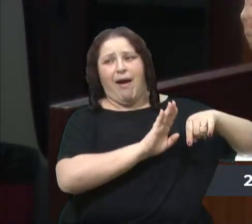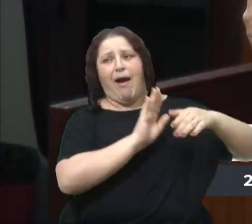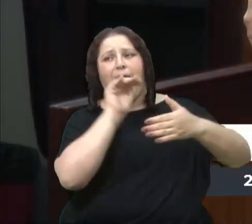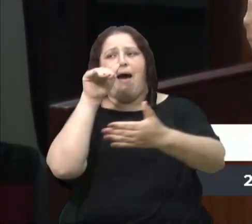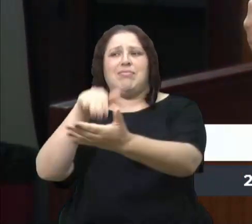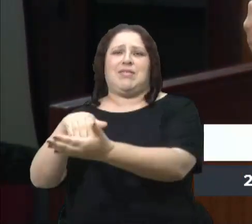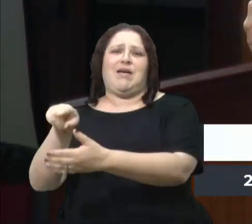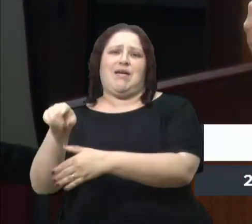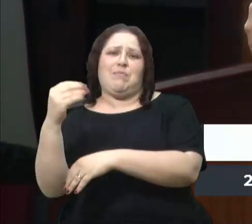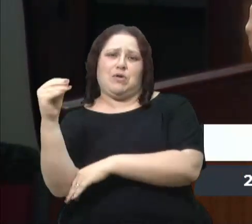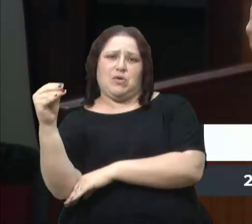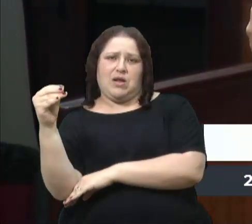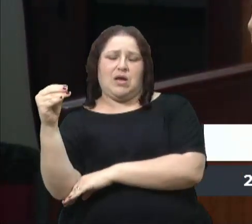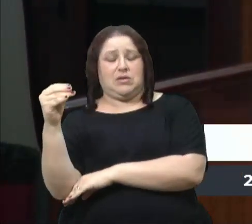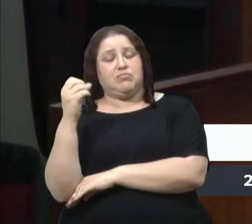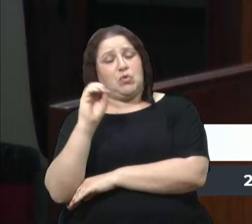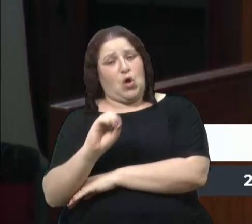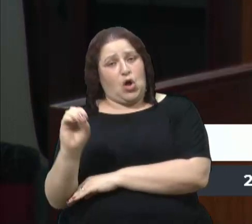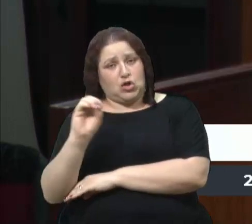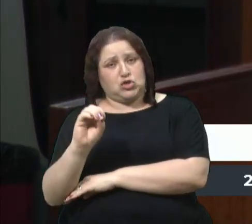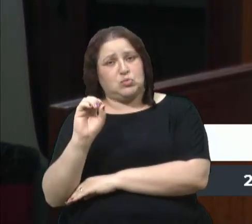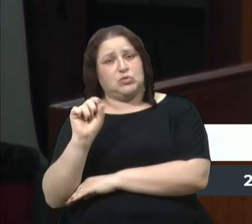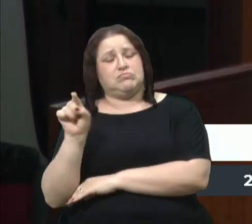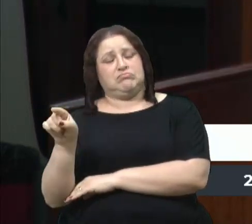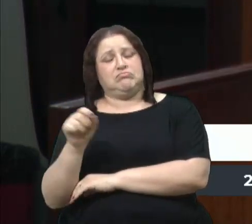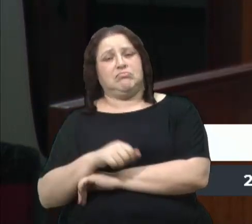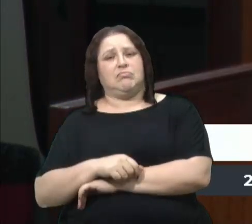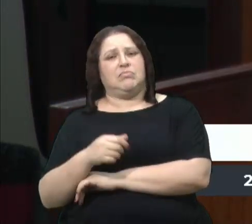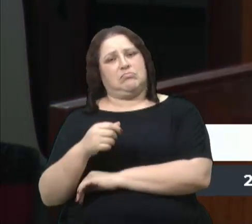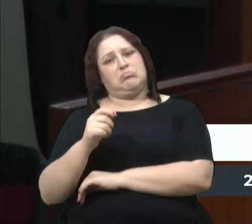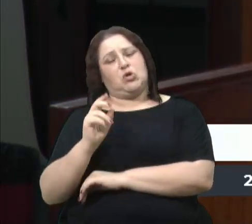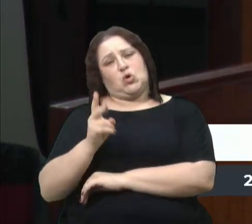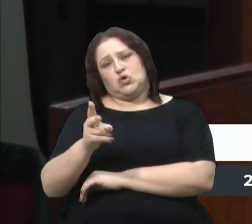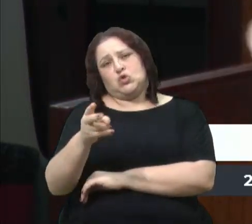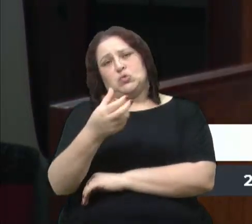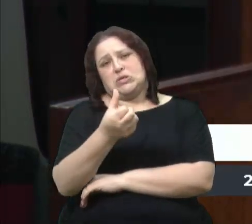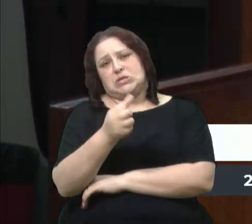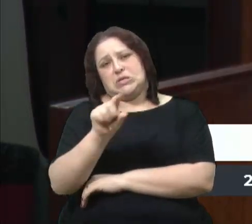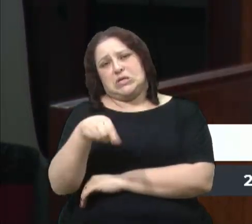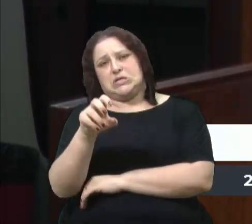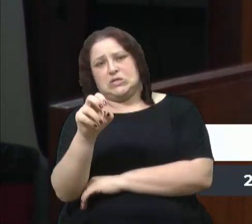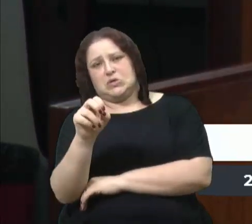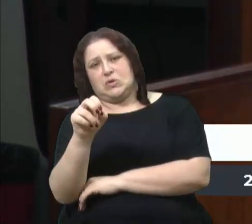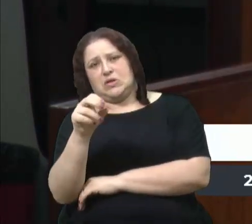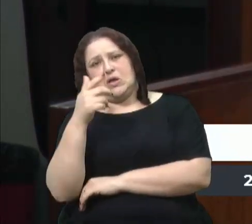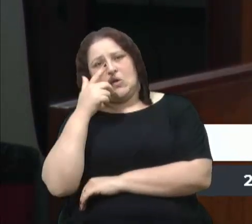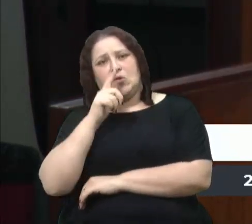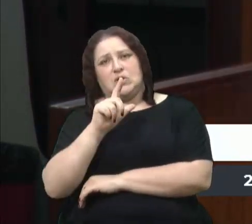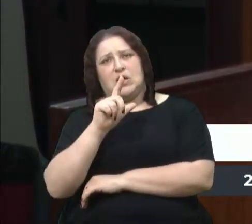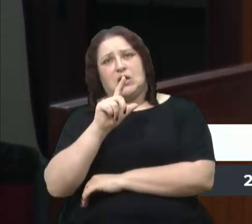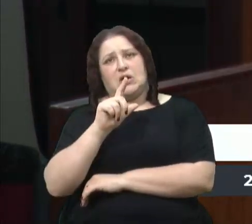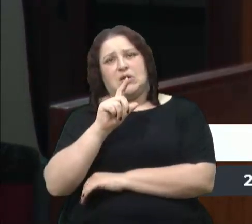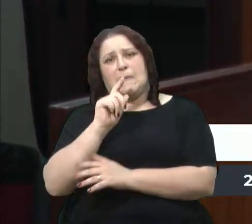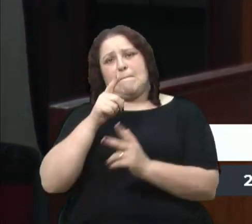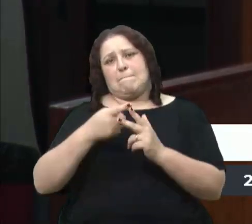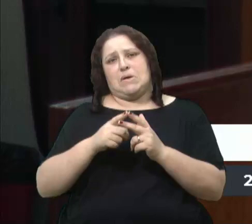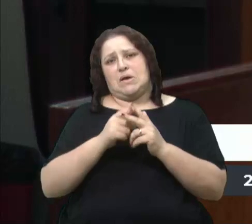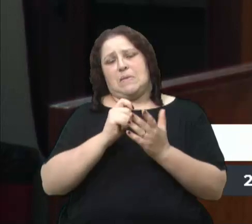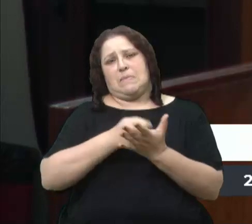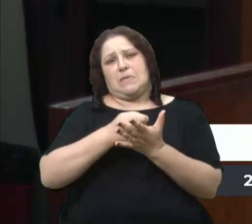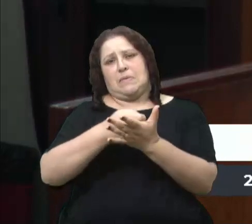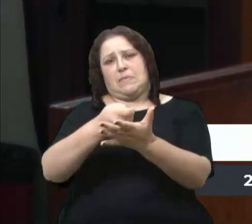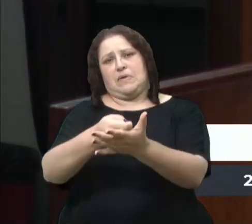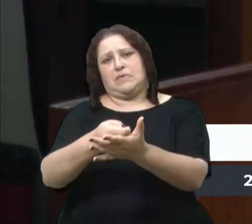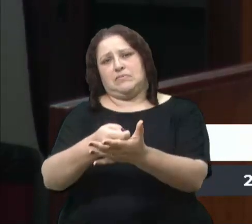os 6h50 para manutenção, que hoje é feita a manutenção e dá certo, e não duplicar ela, porque logo, logo é